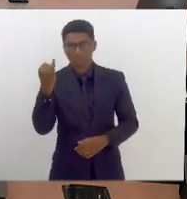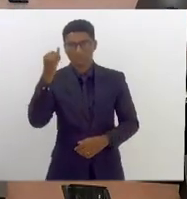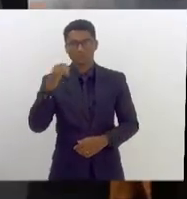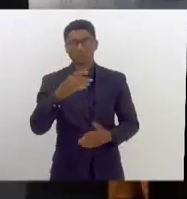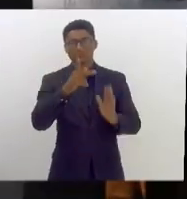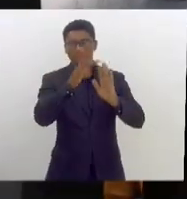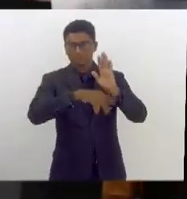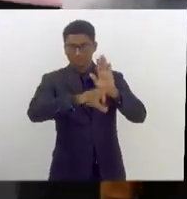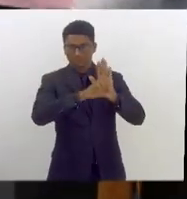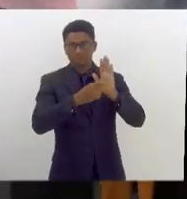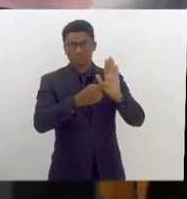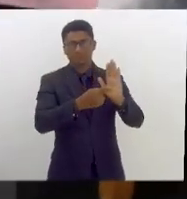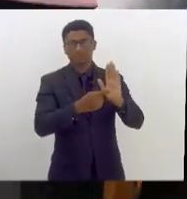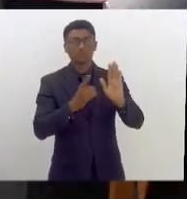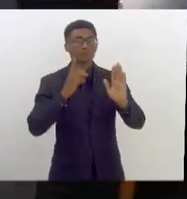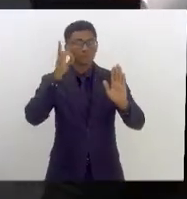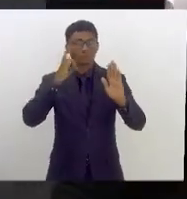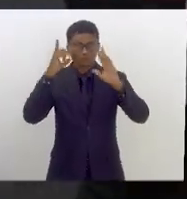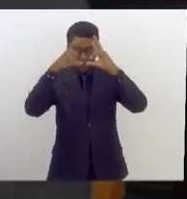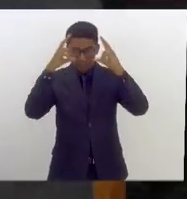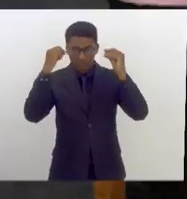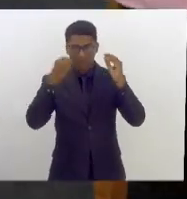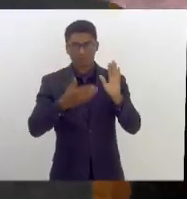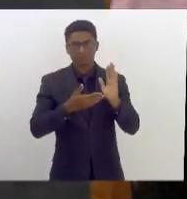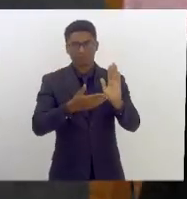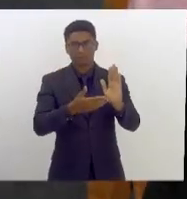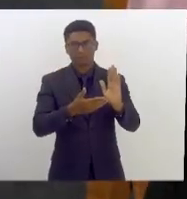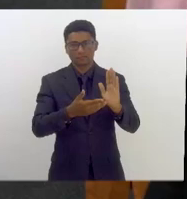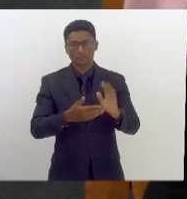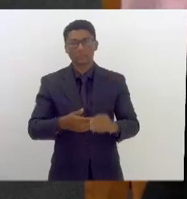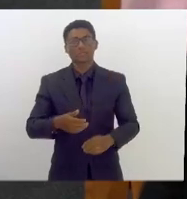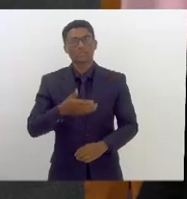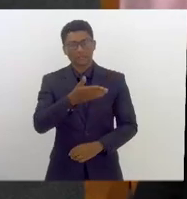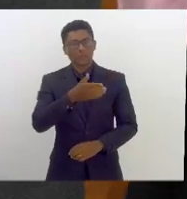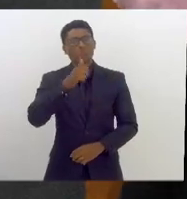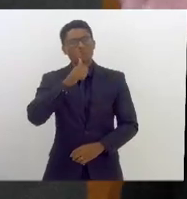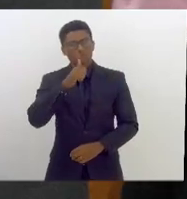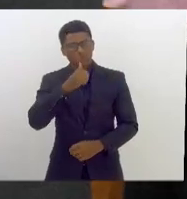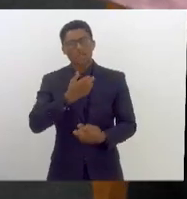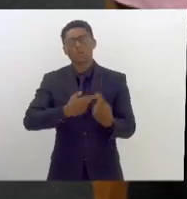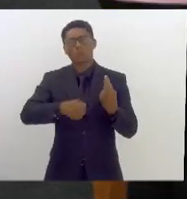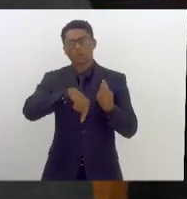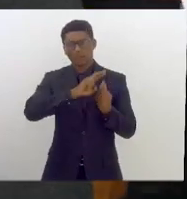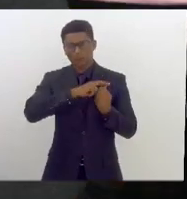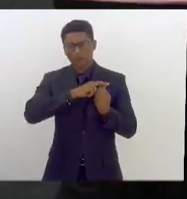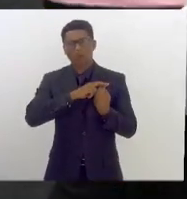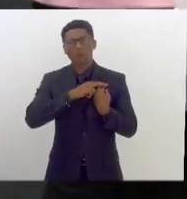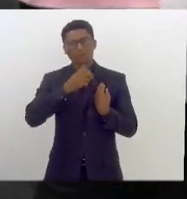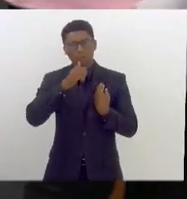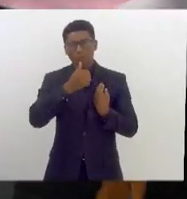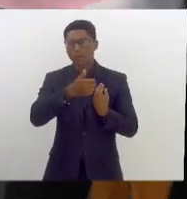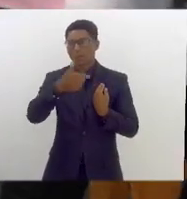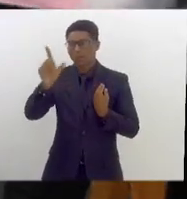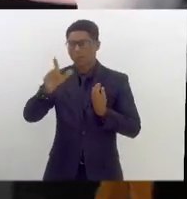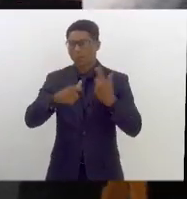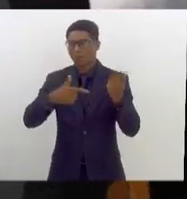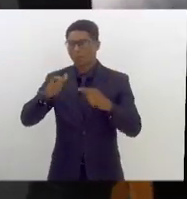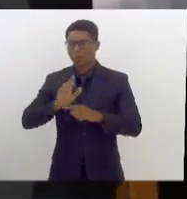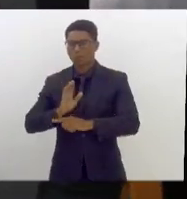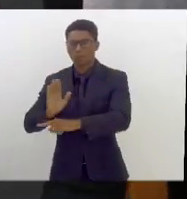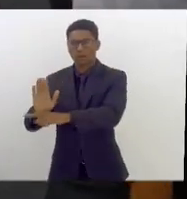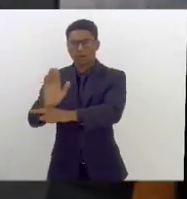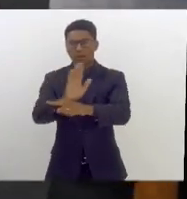apresentado pela deputada enfermeira Rejane, uma mulher comprometida com a luta de outras mulheres também nos